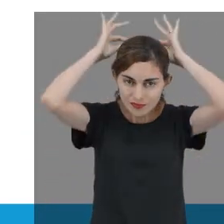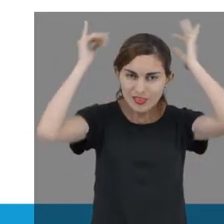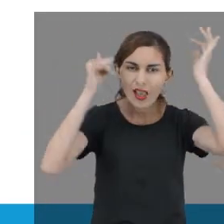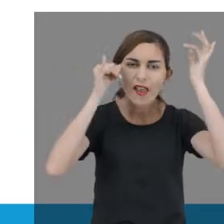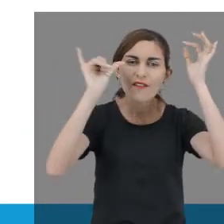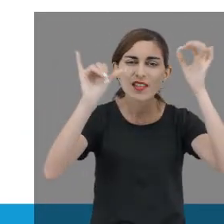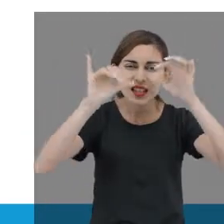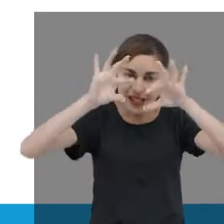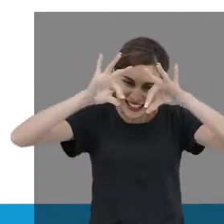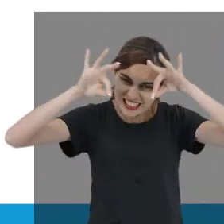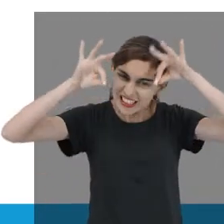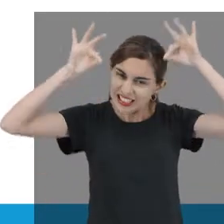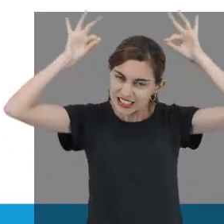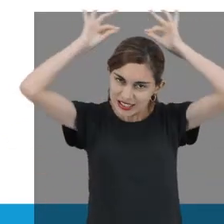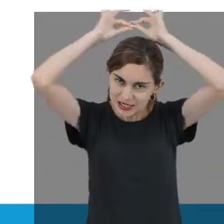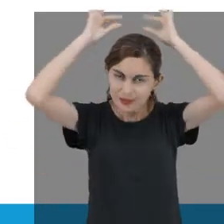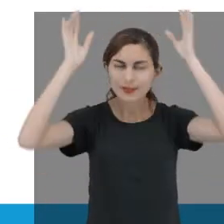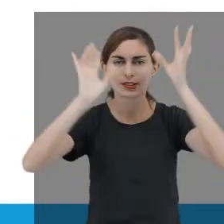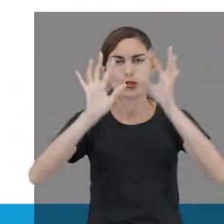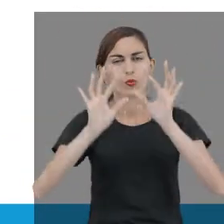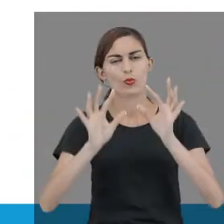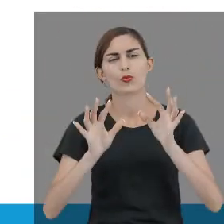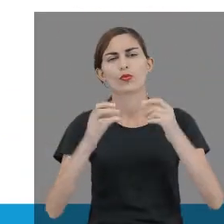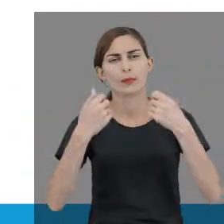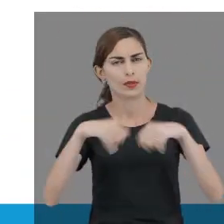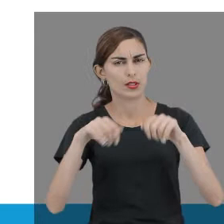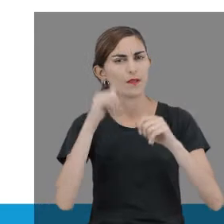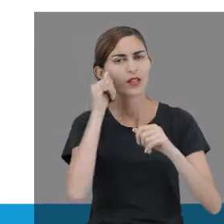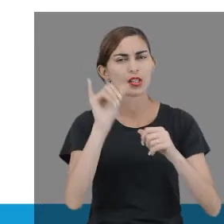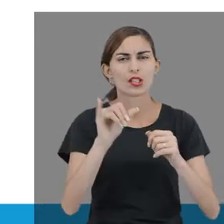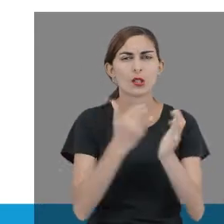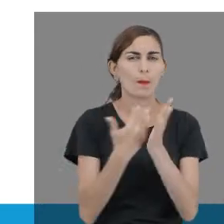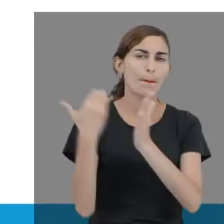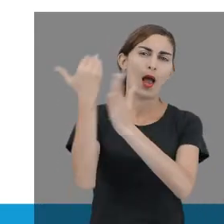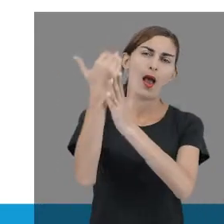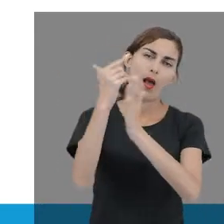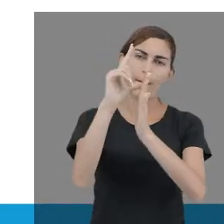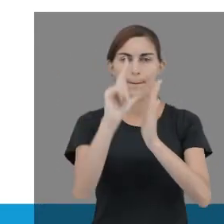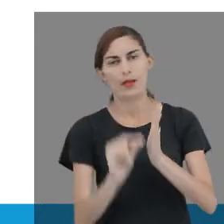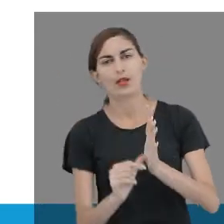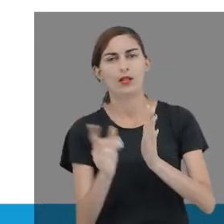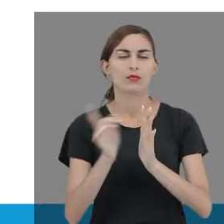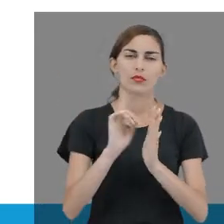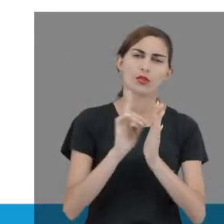evitando arredondar as medidas e evitando,